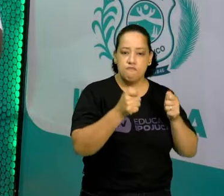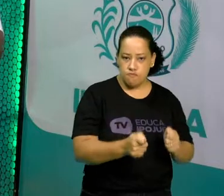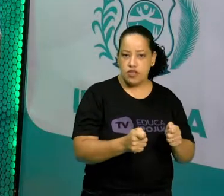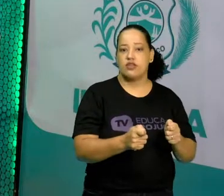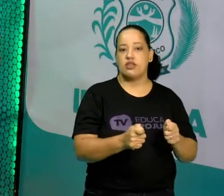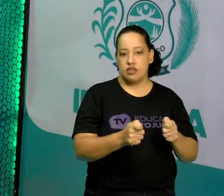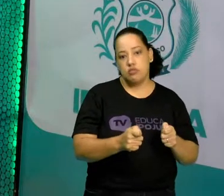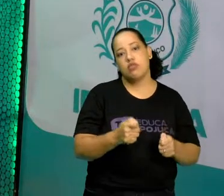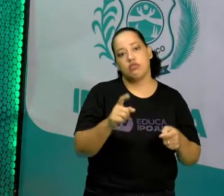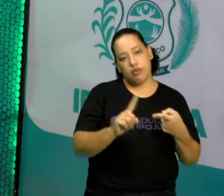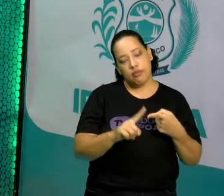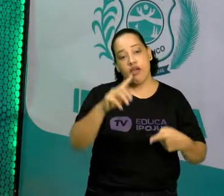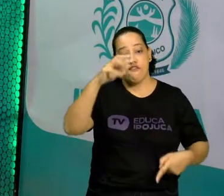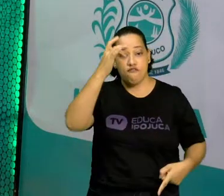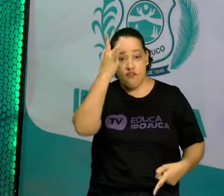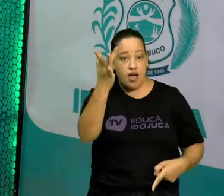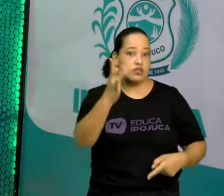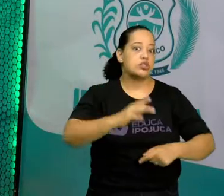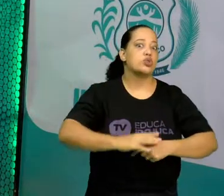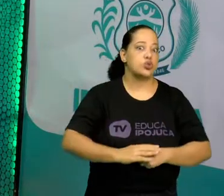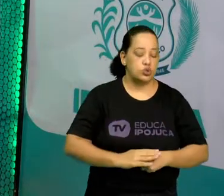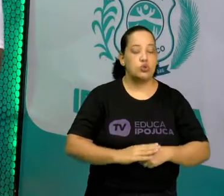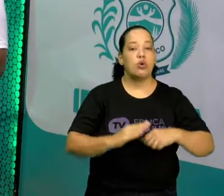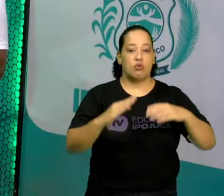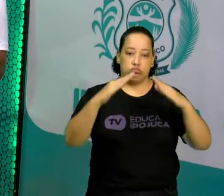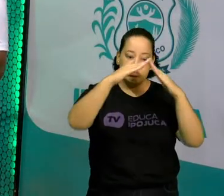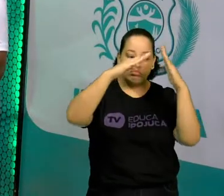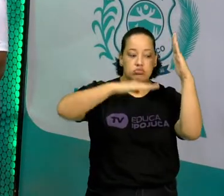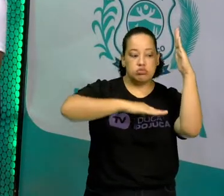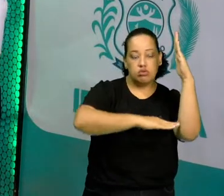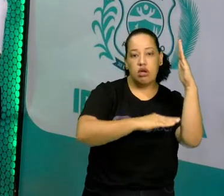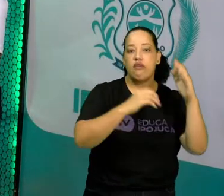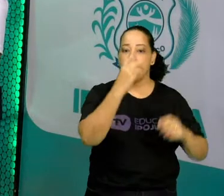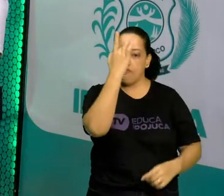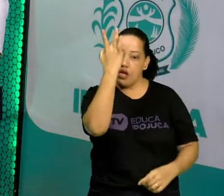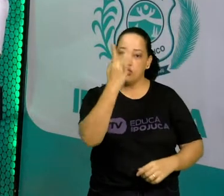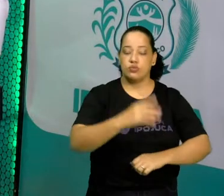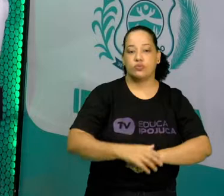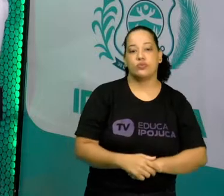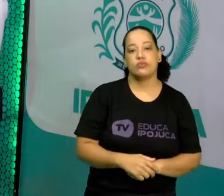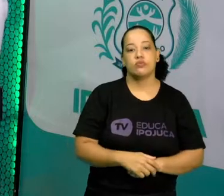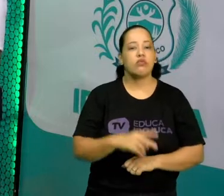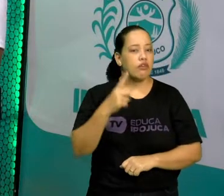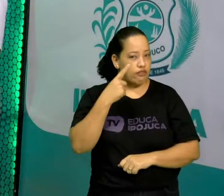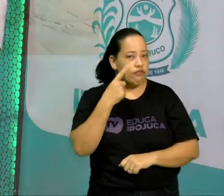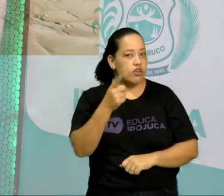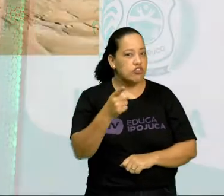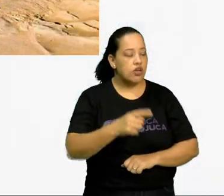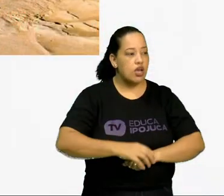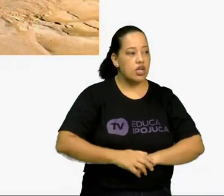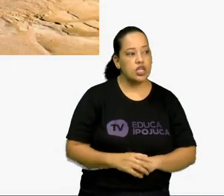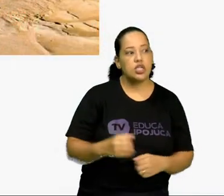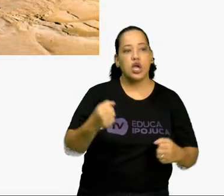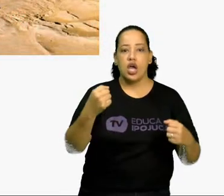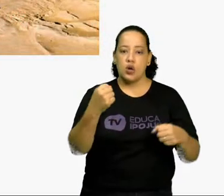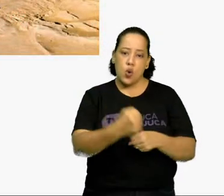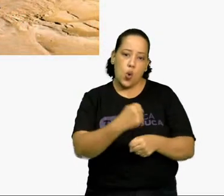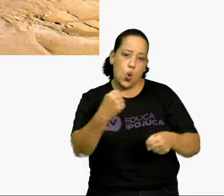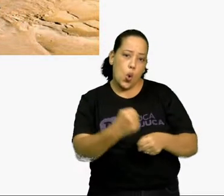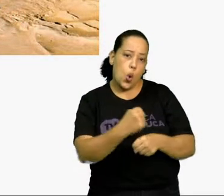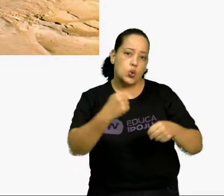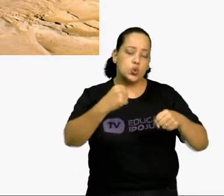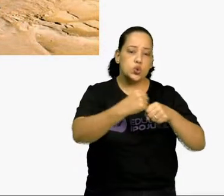fácil de fazer a estrutura do Triângulo lá tá vendo aí sempre nas construções